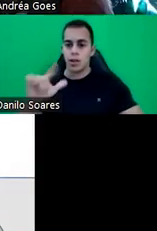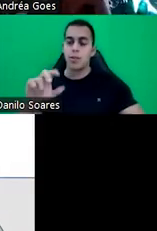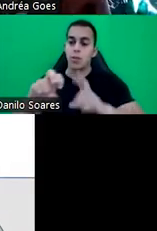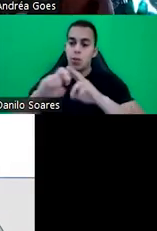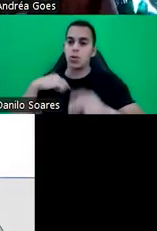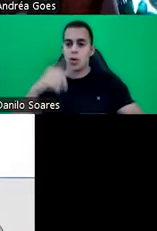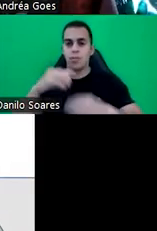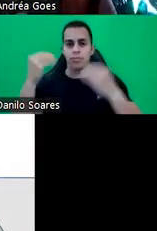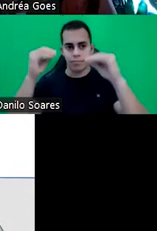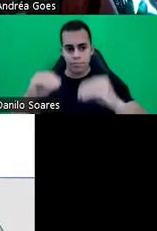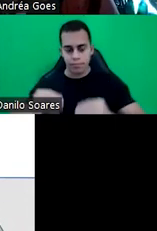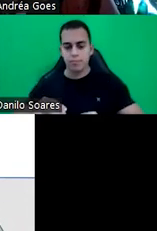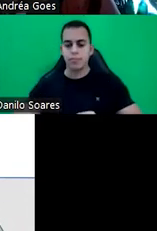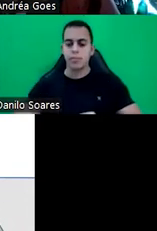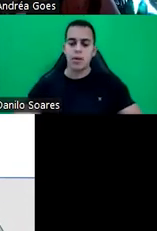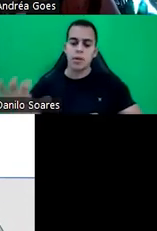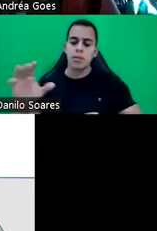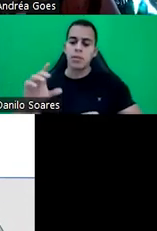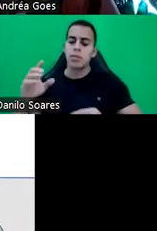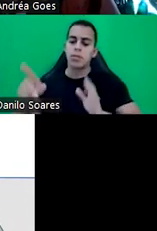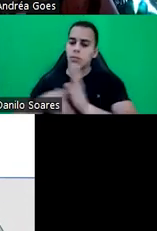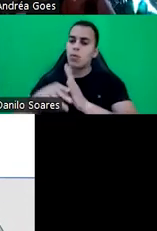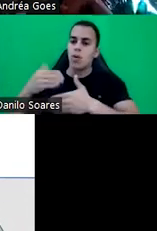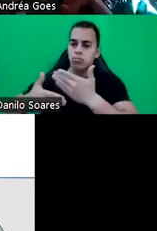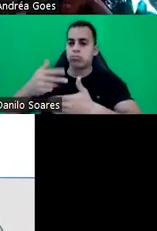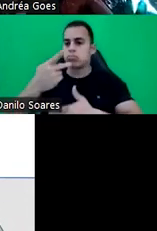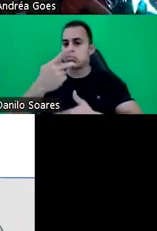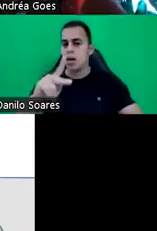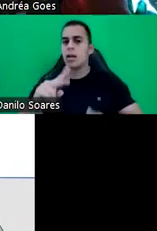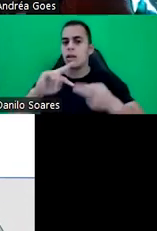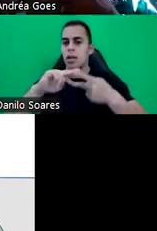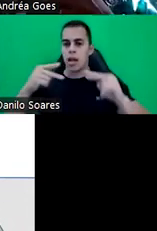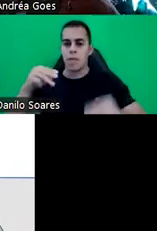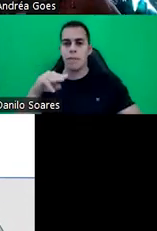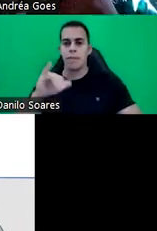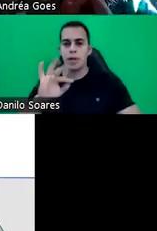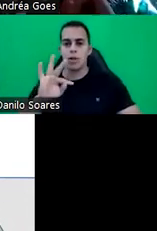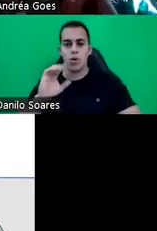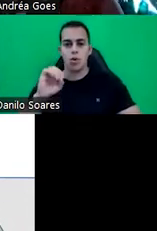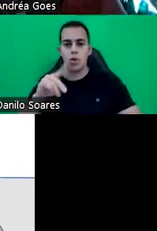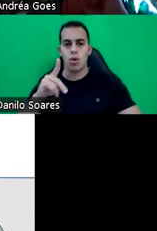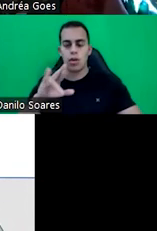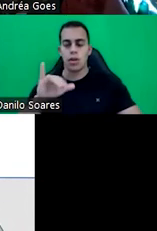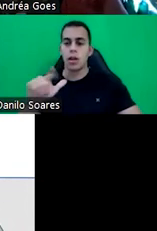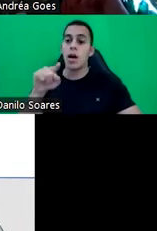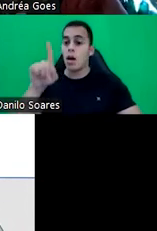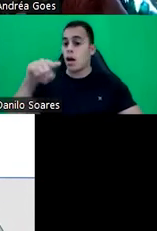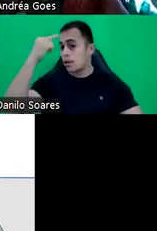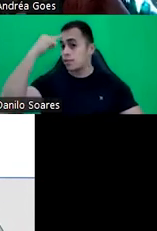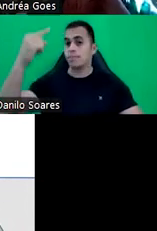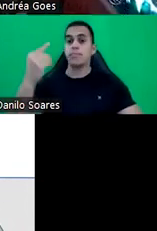matrilinhas, através do sequenciamento do DNA mitocondrial. E aí, foi essa a ideia para trazer para uma